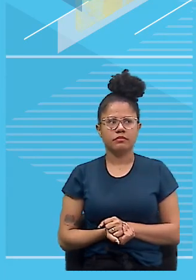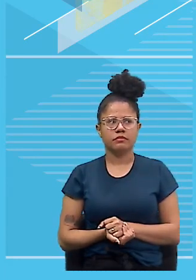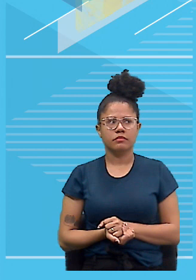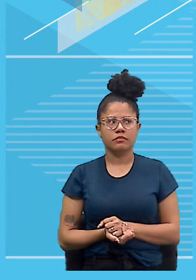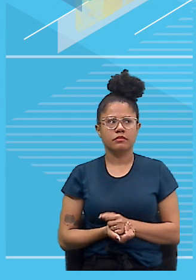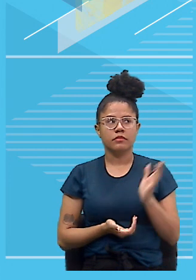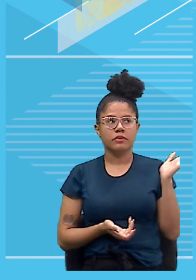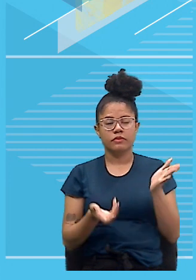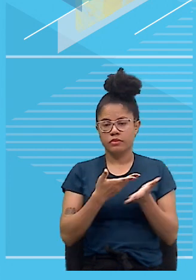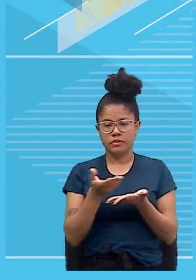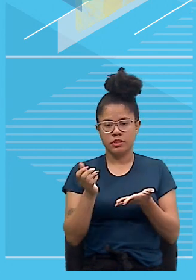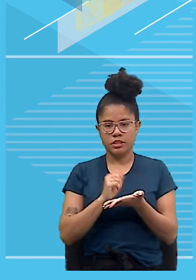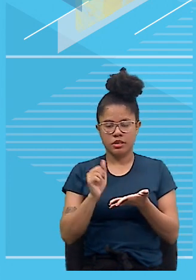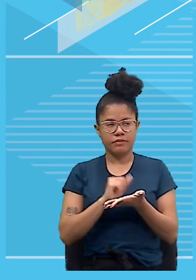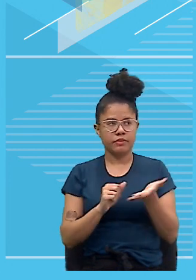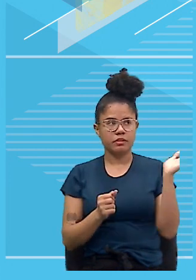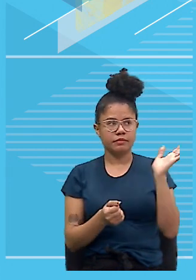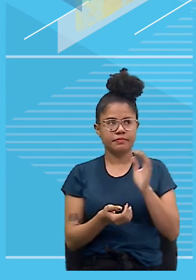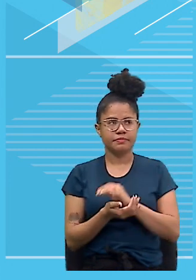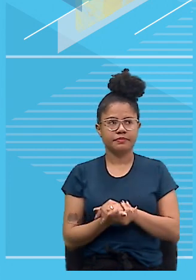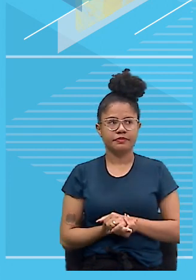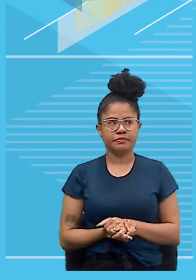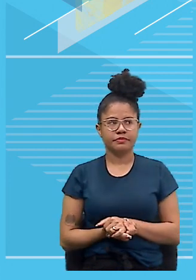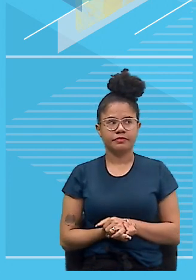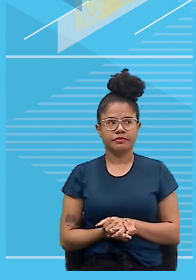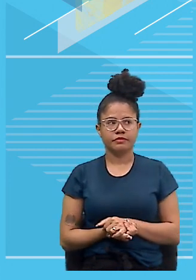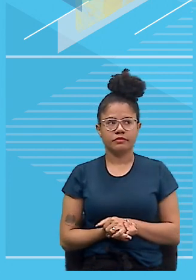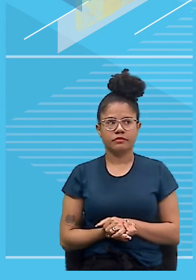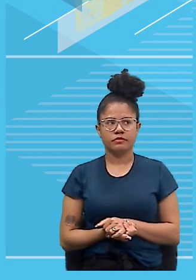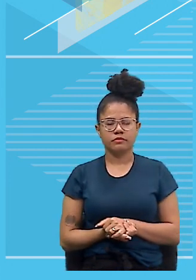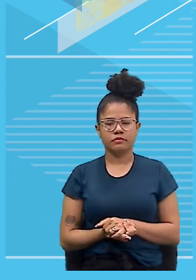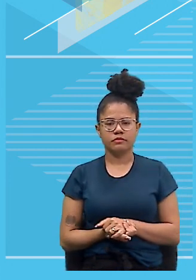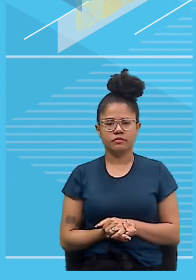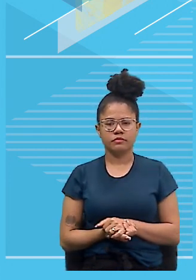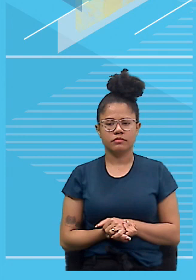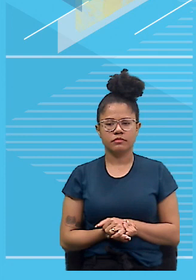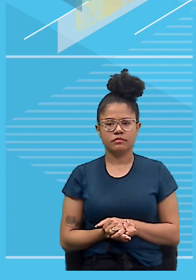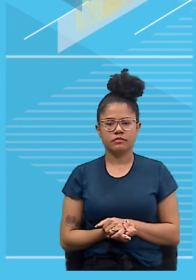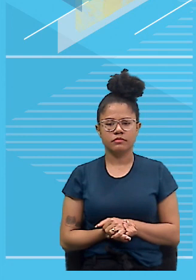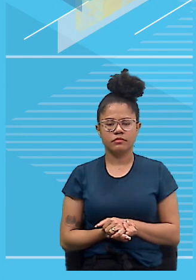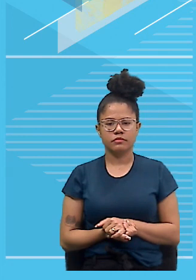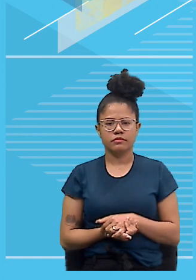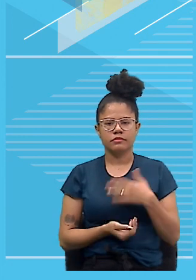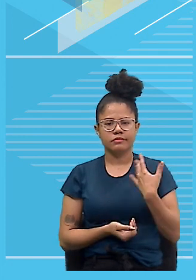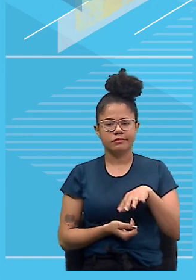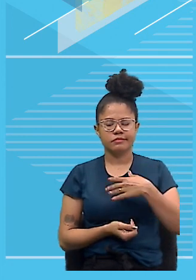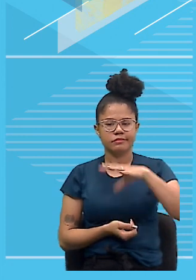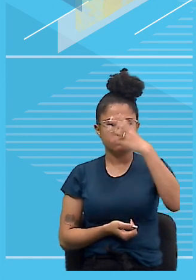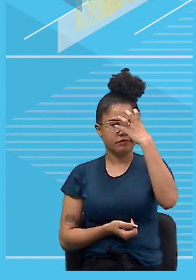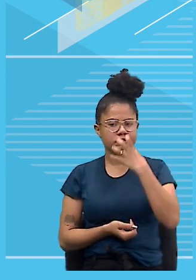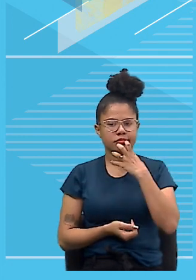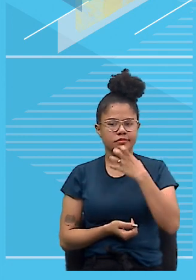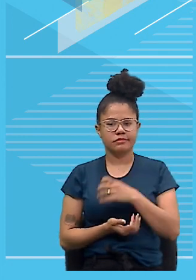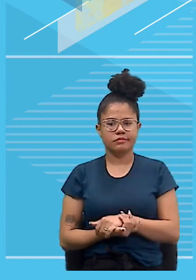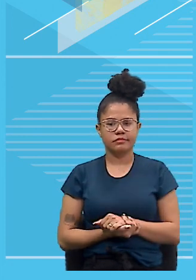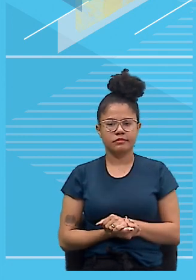isso ó conflito no Mali de um lado governo do outro lado do grupo al-qaeda agora tenso Santiago O negócio é